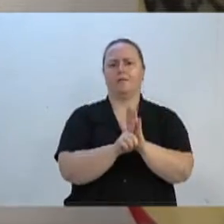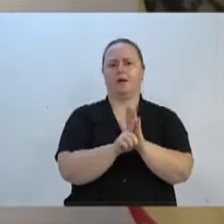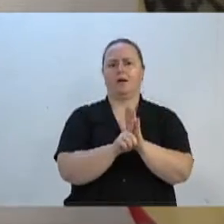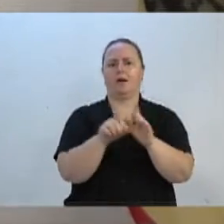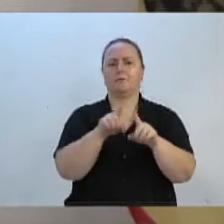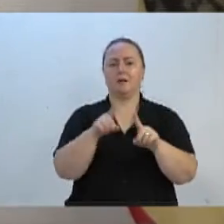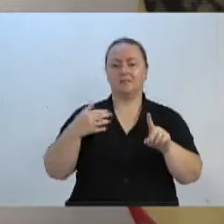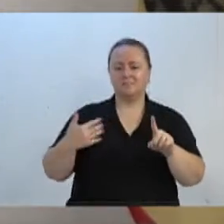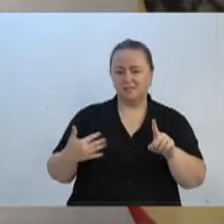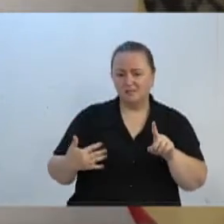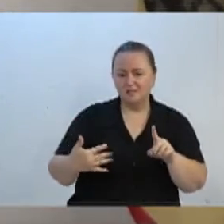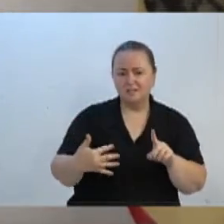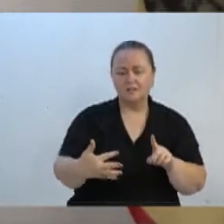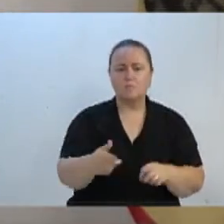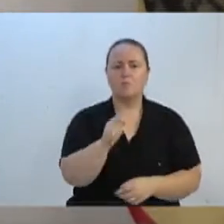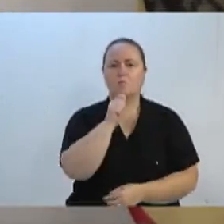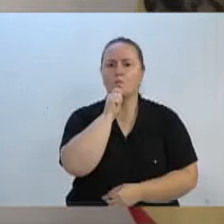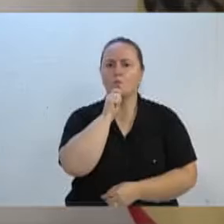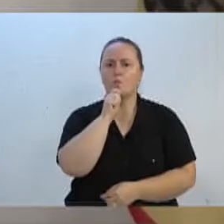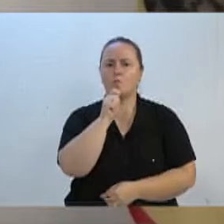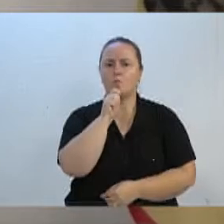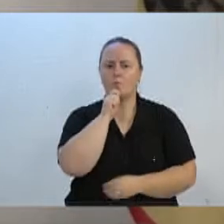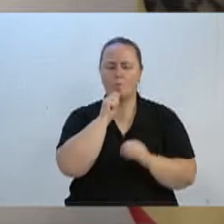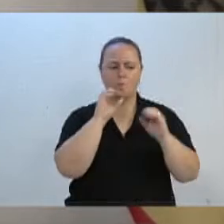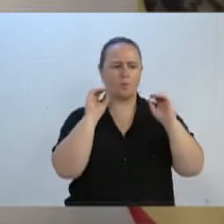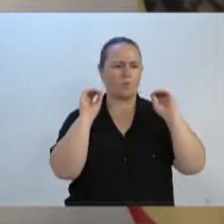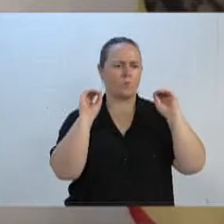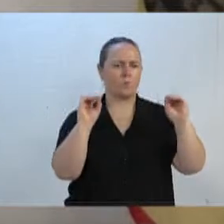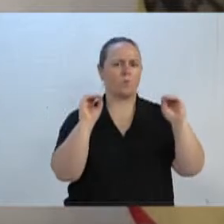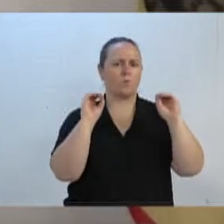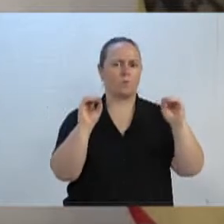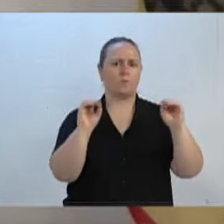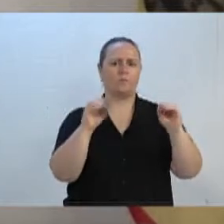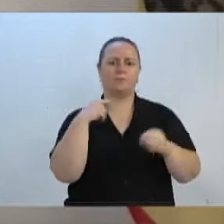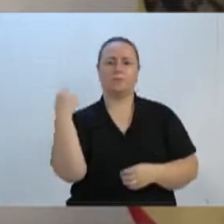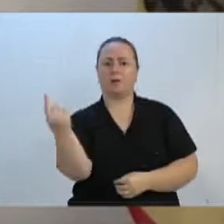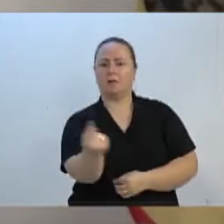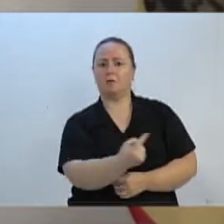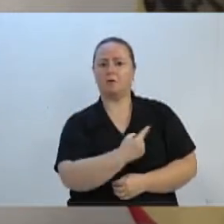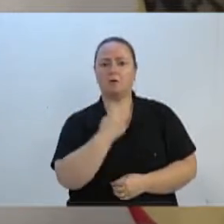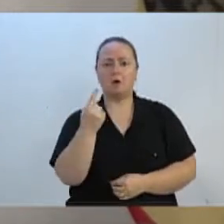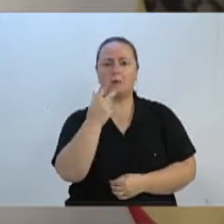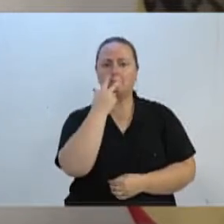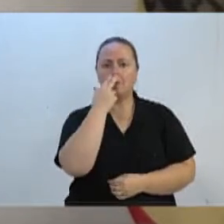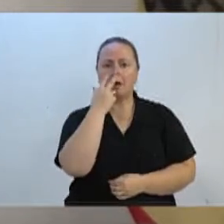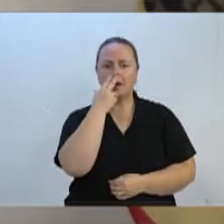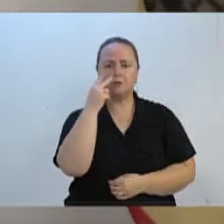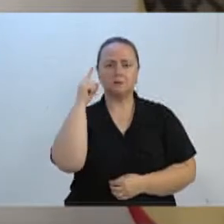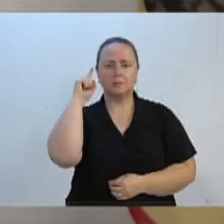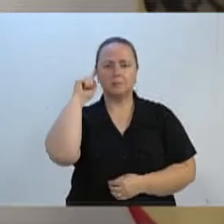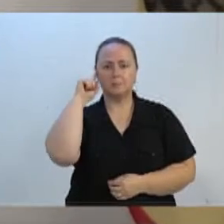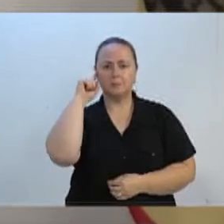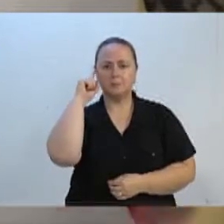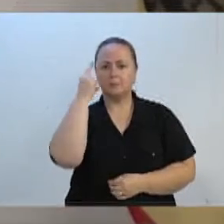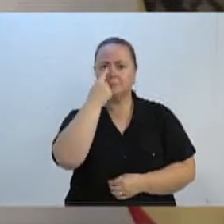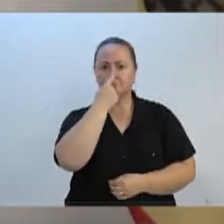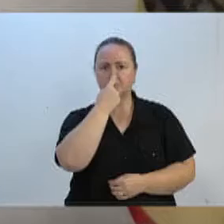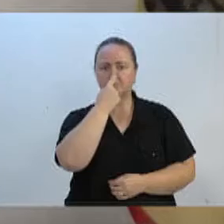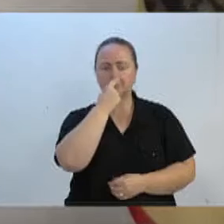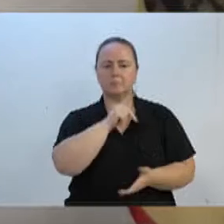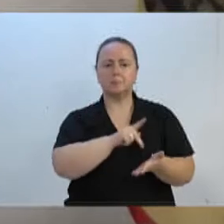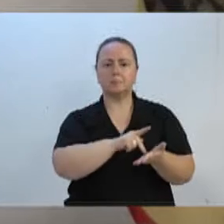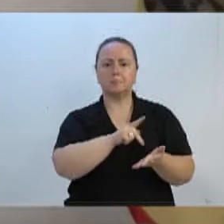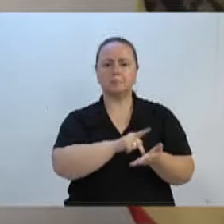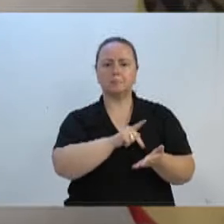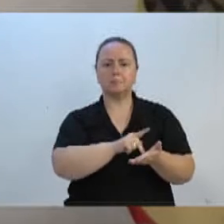está discutindo absolutamente nada. Esta casa está surda e está cega. Quer saber da verdade? Vai